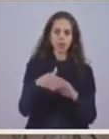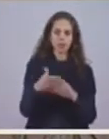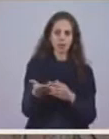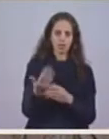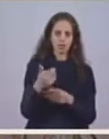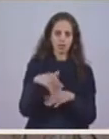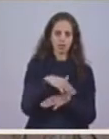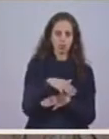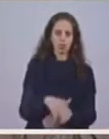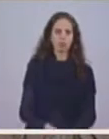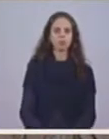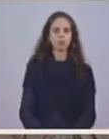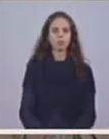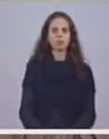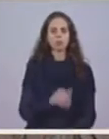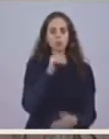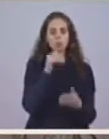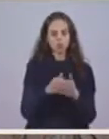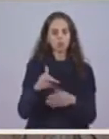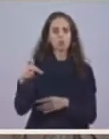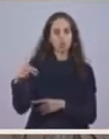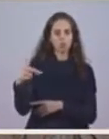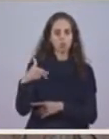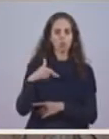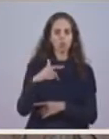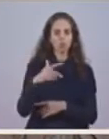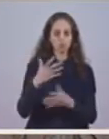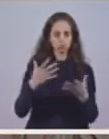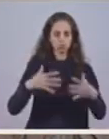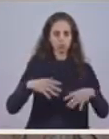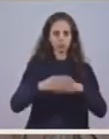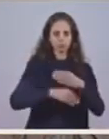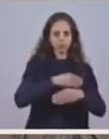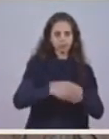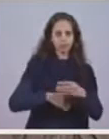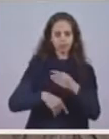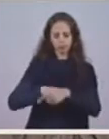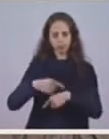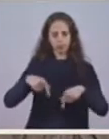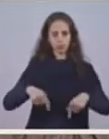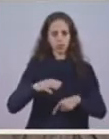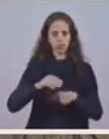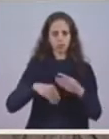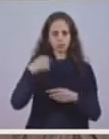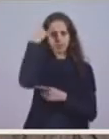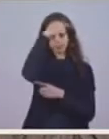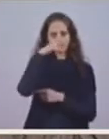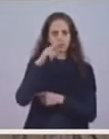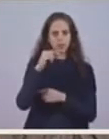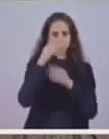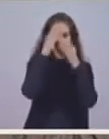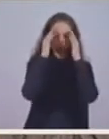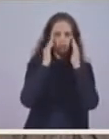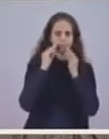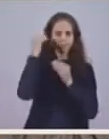fora." O morto saiu, de mãos e pés enfaixados com ligaduras e o rosto envolvido